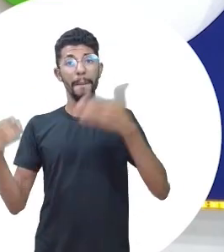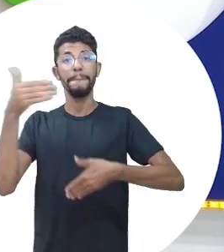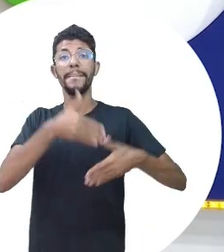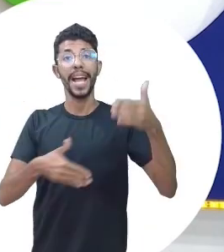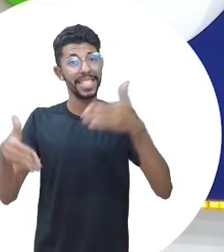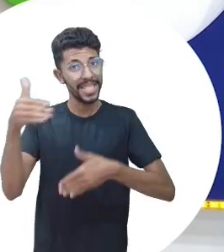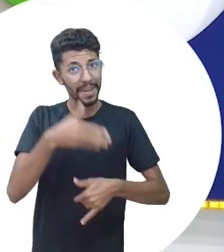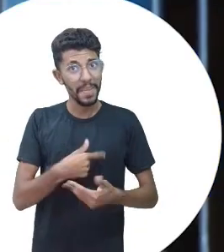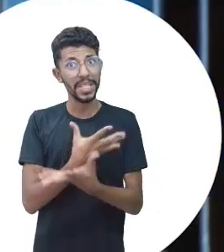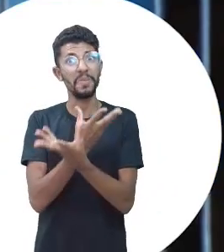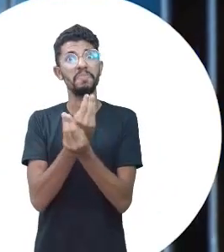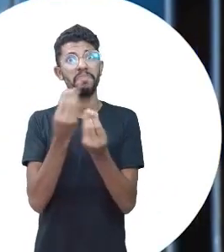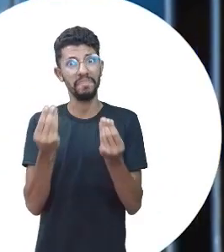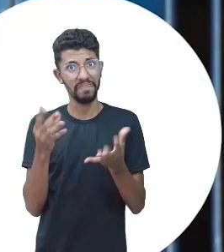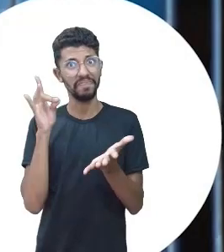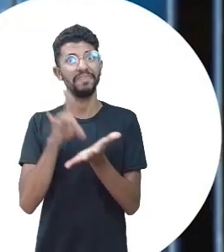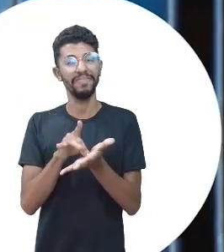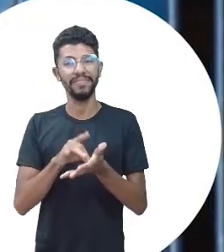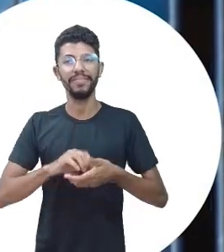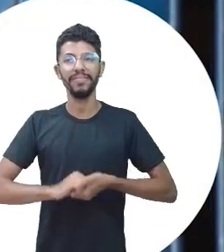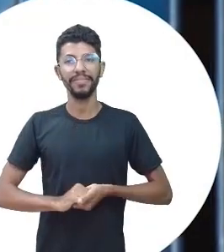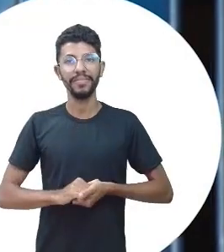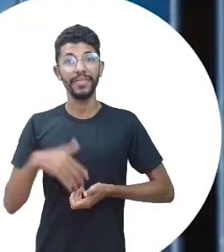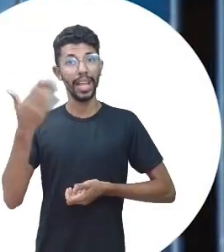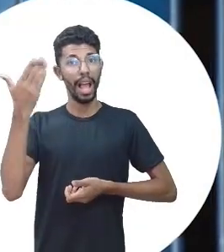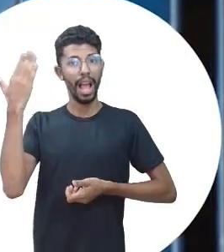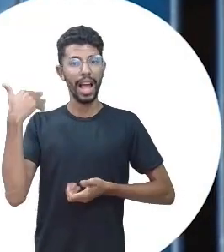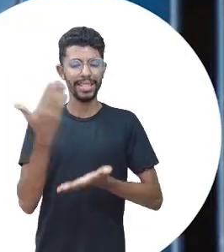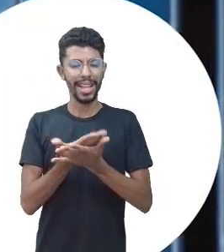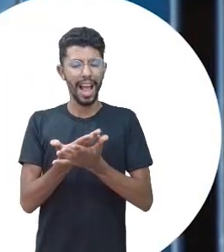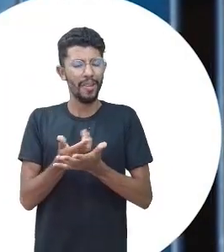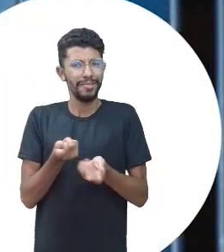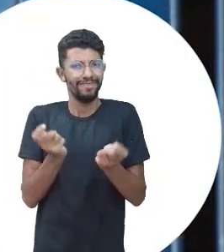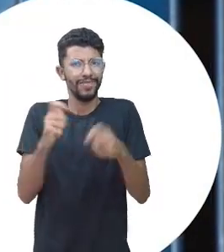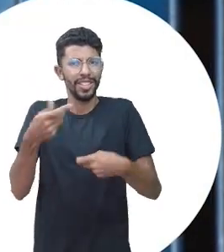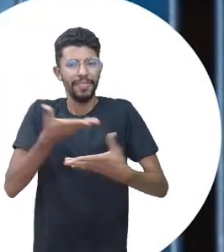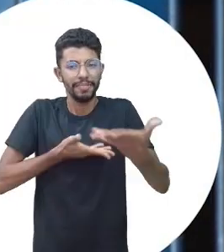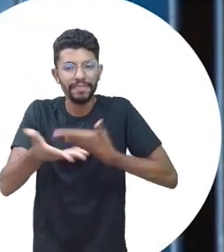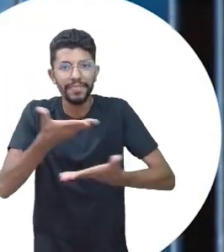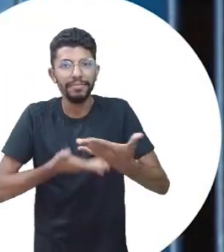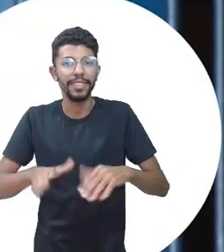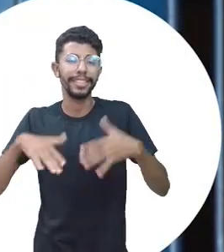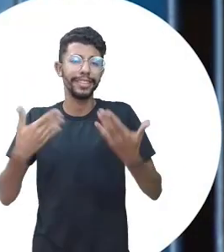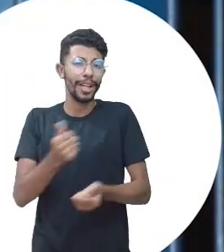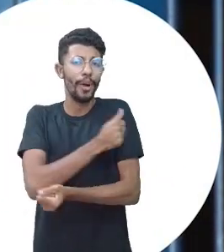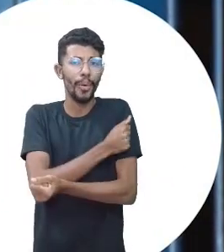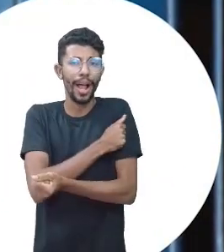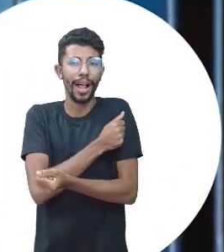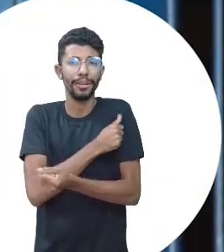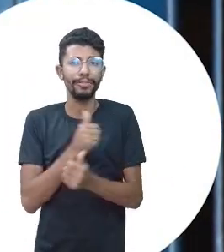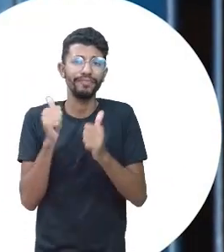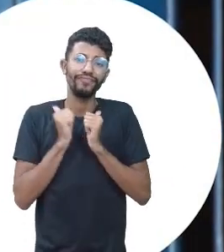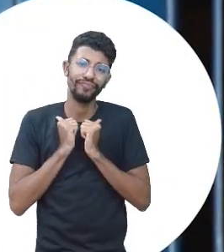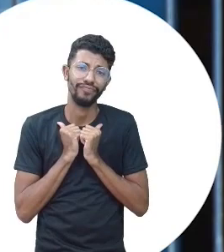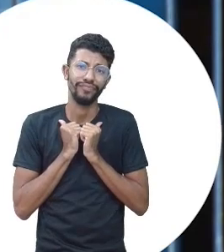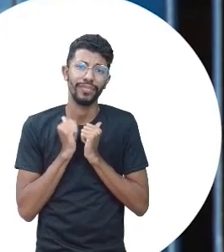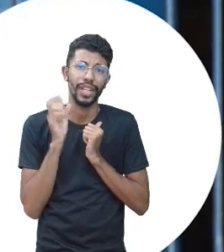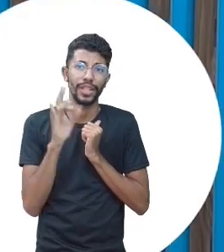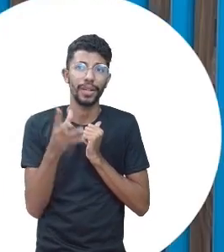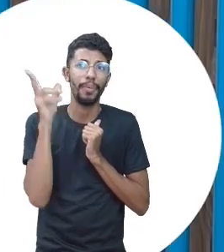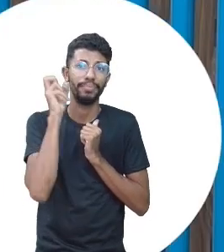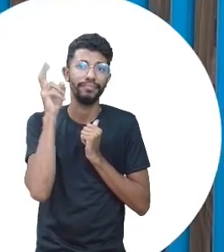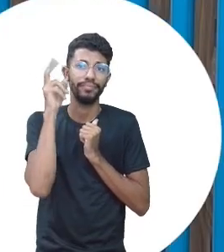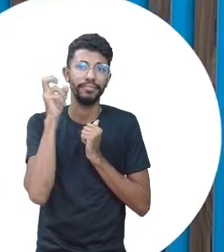bem efetiva. Antes a aula, como não era tão interativa, então não chamava tanta atenção do aluno, que ele ficava só parado ali olhando, só escutando a